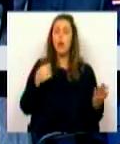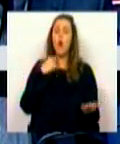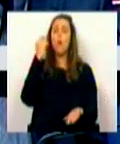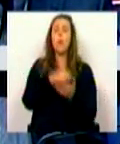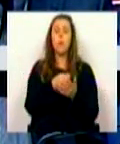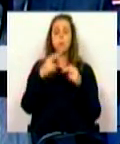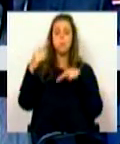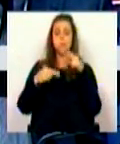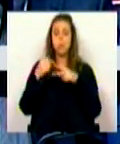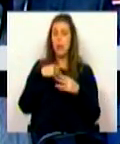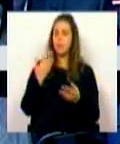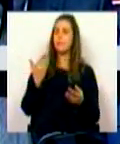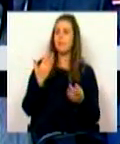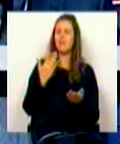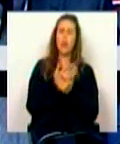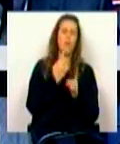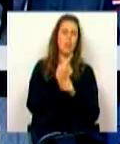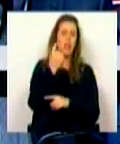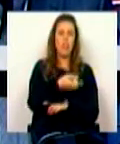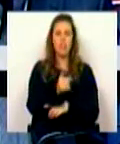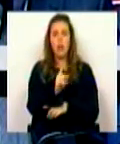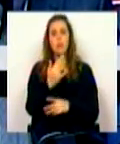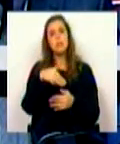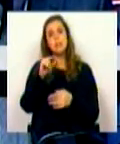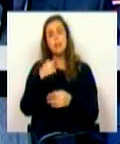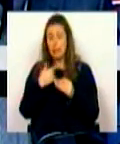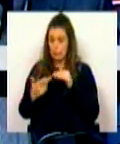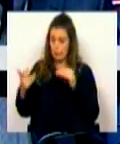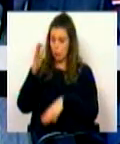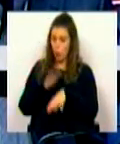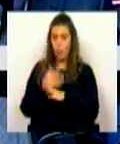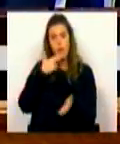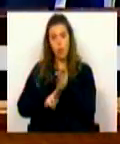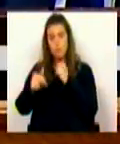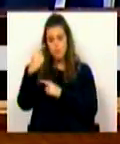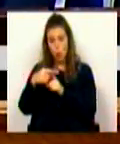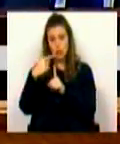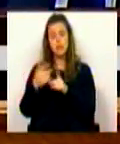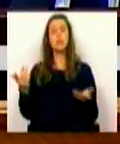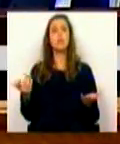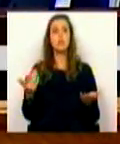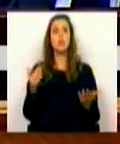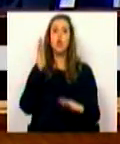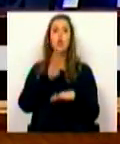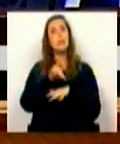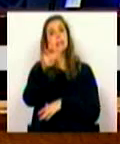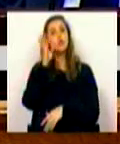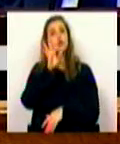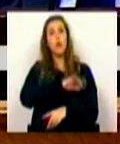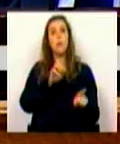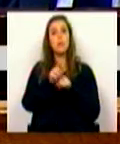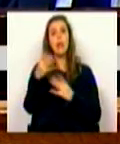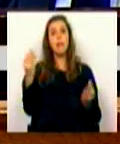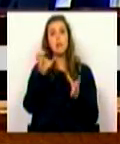fiscal não sobe por más razões, a carga fiscal tem subido por boas razões. E por isso, senhora deputada, é